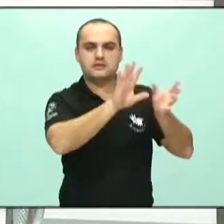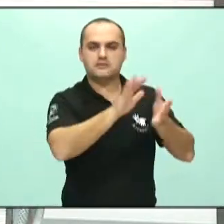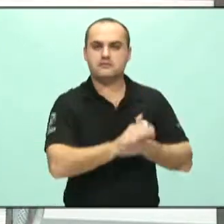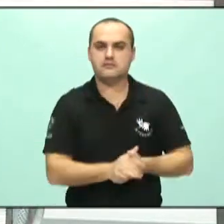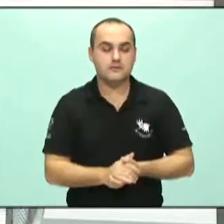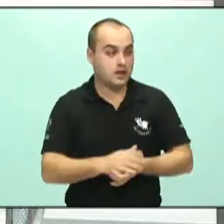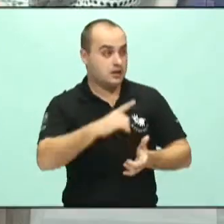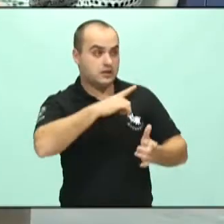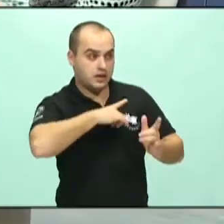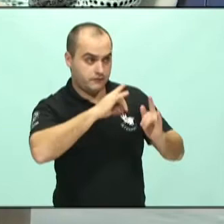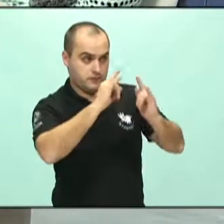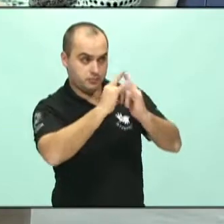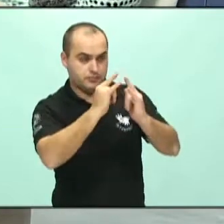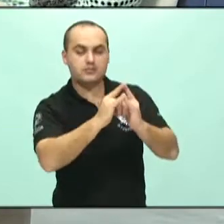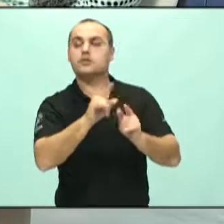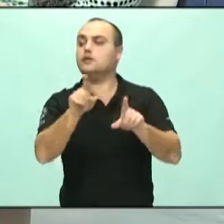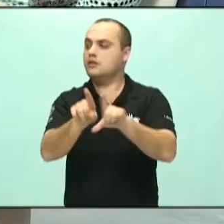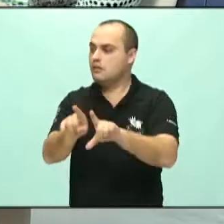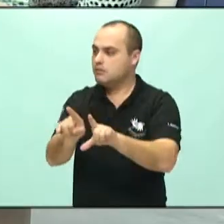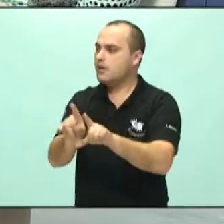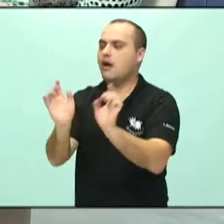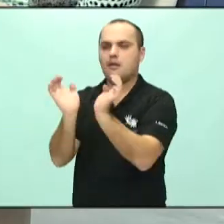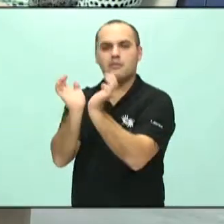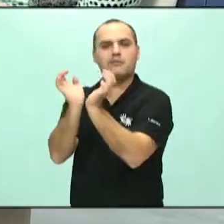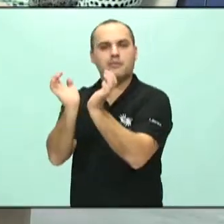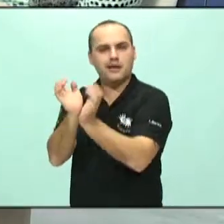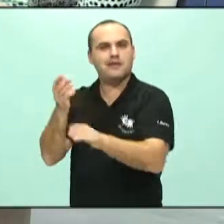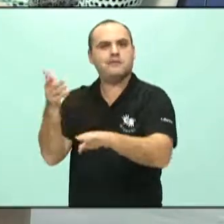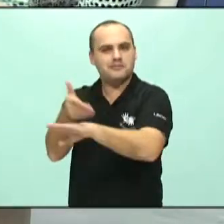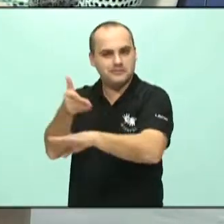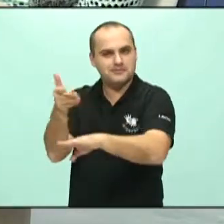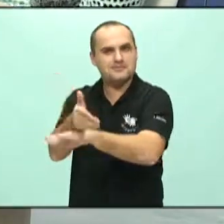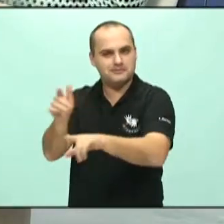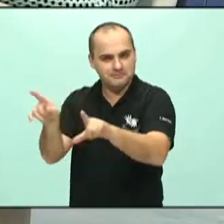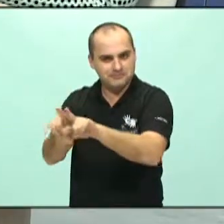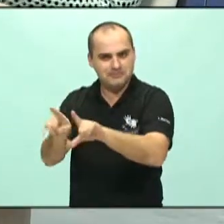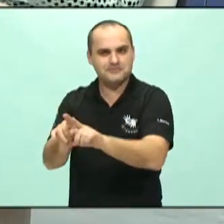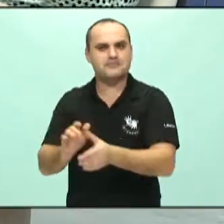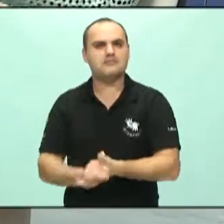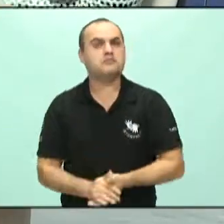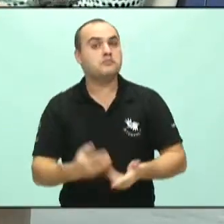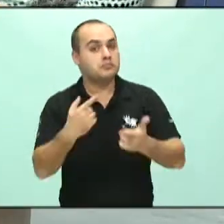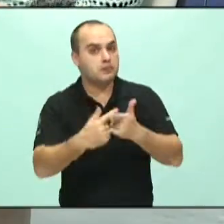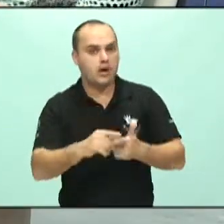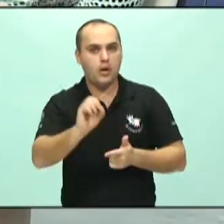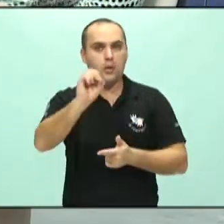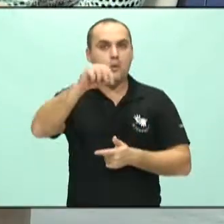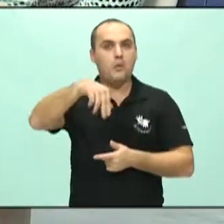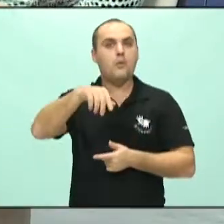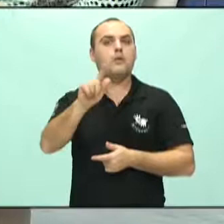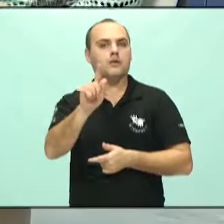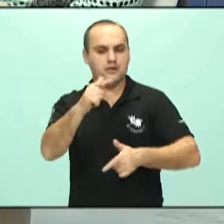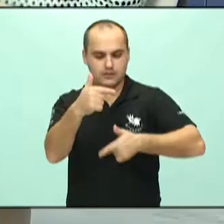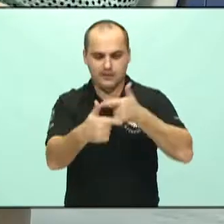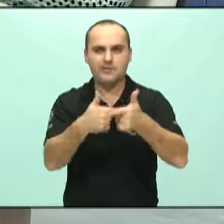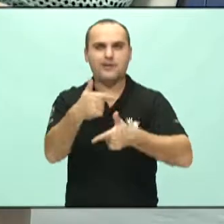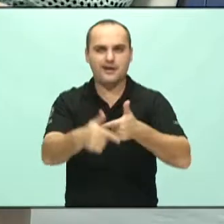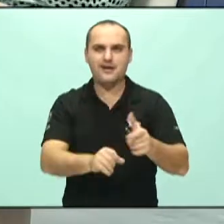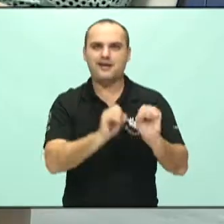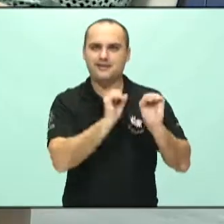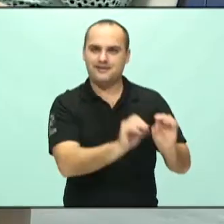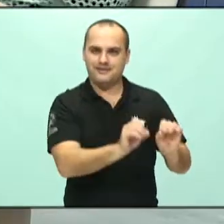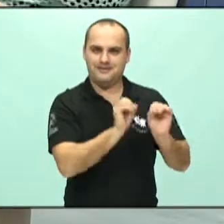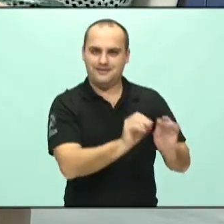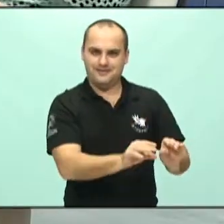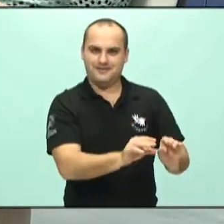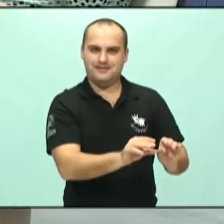PAI também está convidada, porque as instituições, as ONGs, elas trabalham com a questão da educação, com o